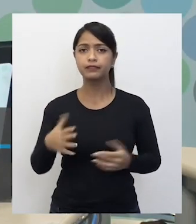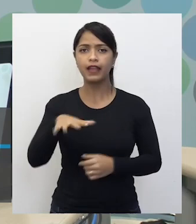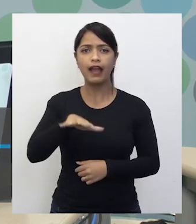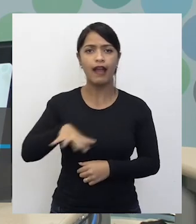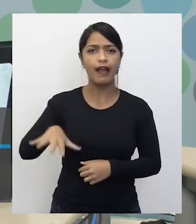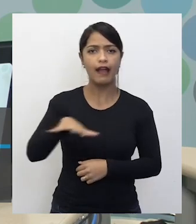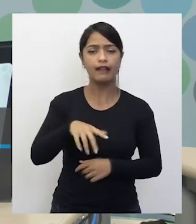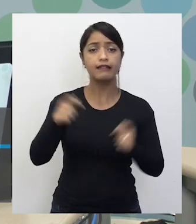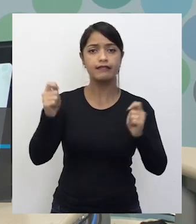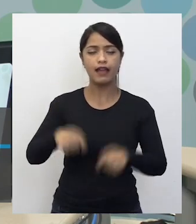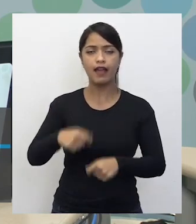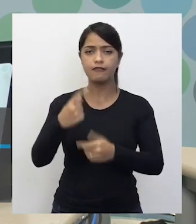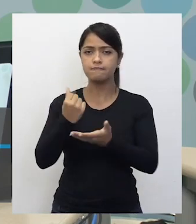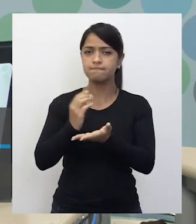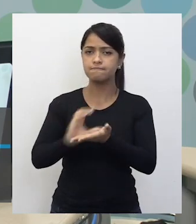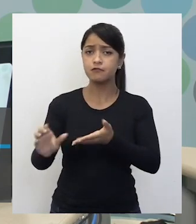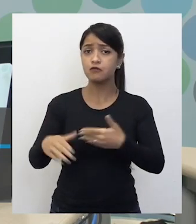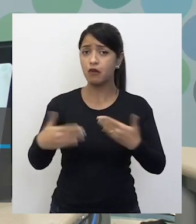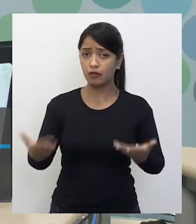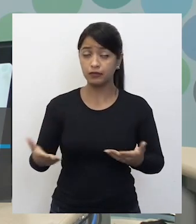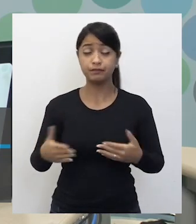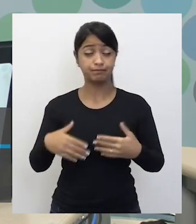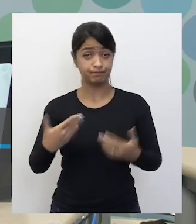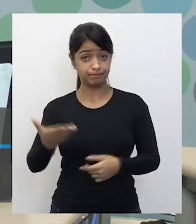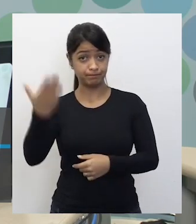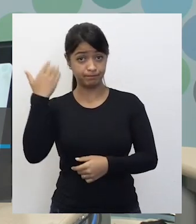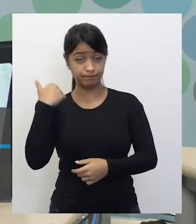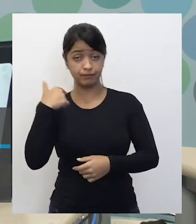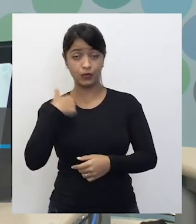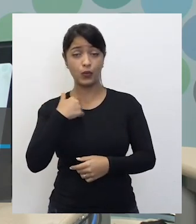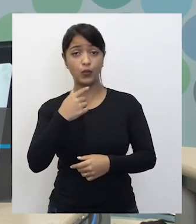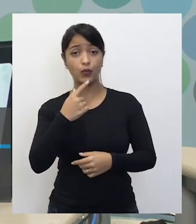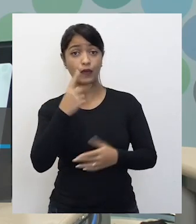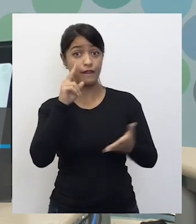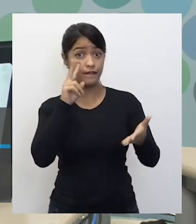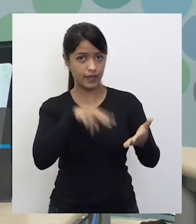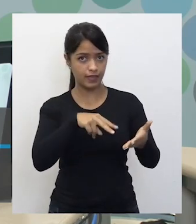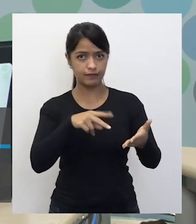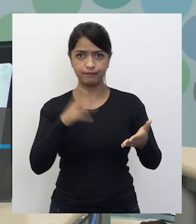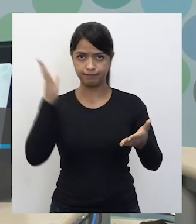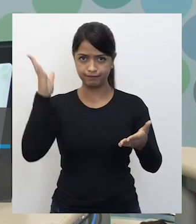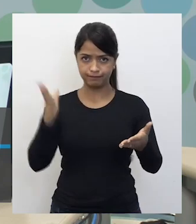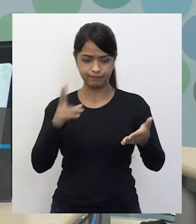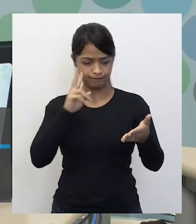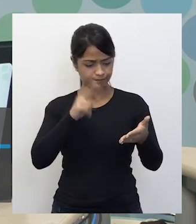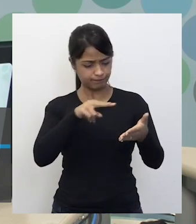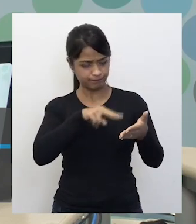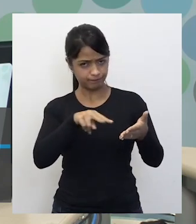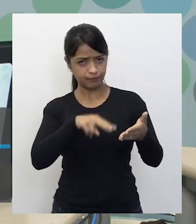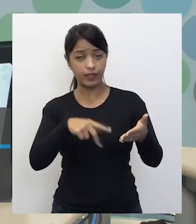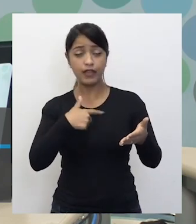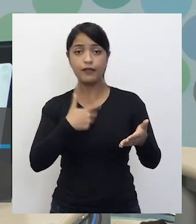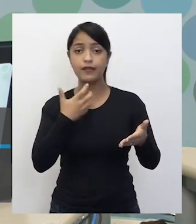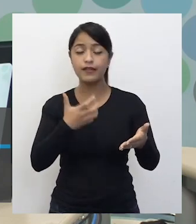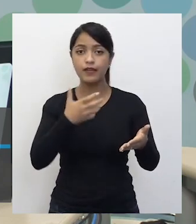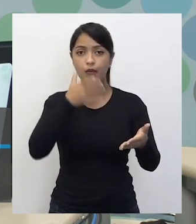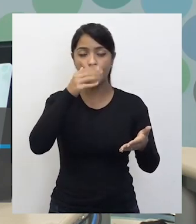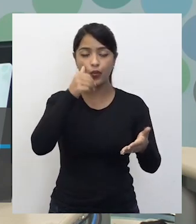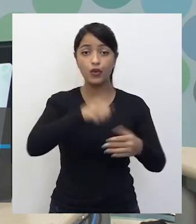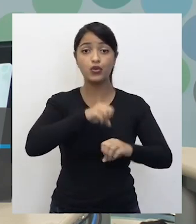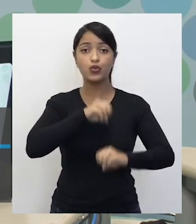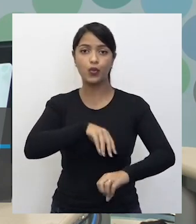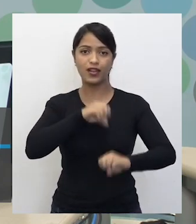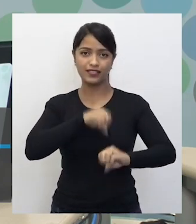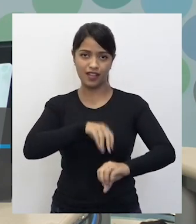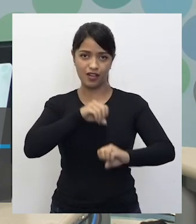investimento? Quando eu tive contato com esse artigo, eu fiquei muito assim, eu queria muito que a educação aparecesse, né, o ensino aparecesse